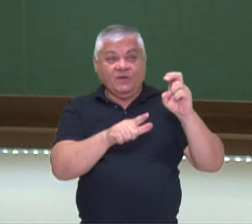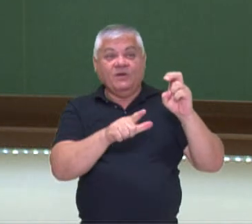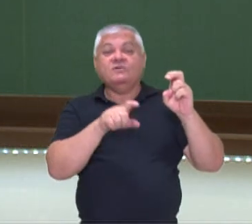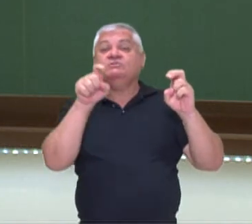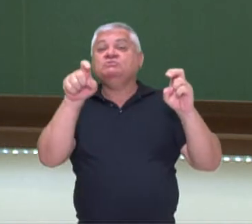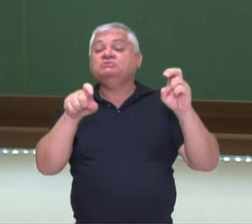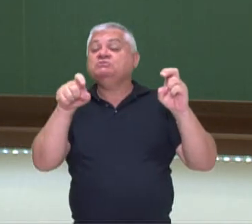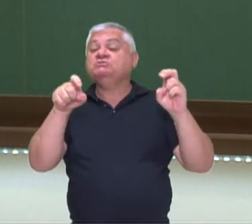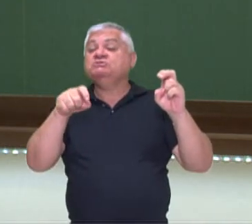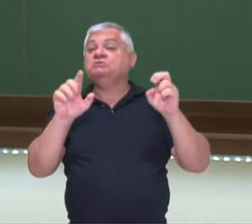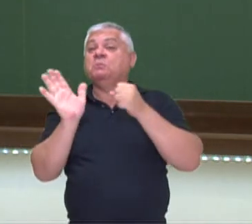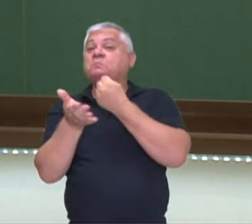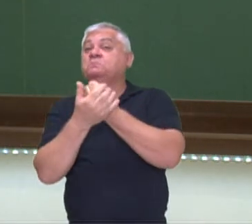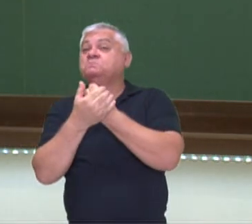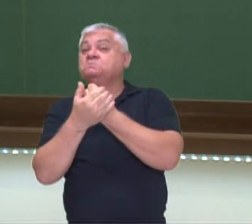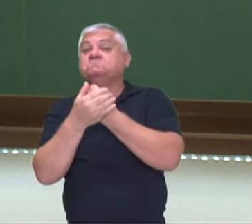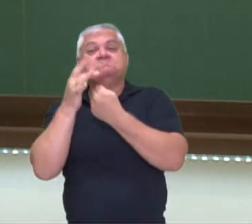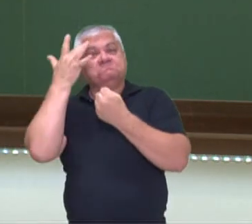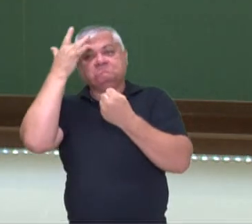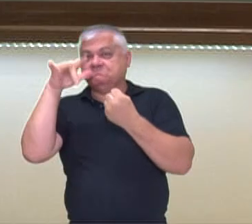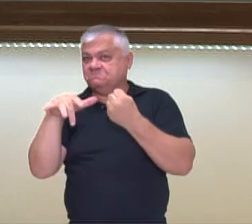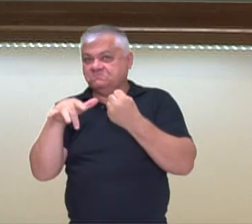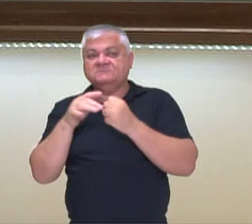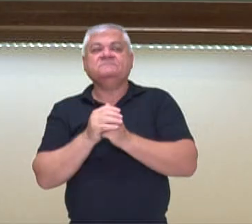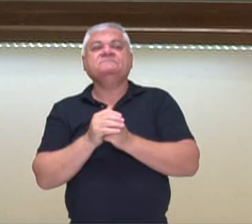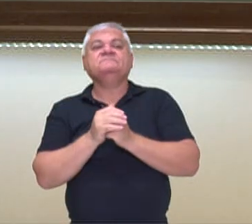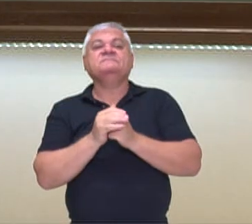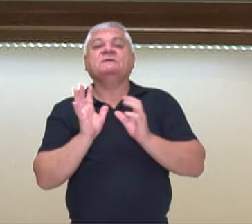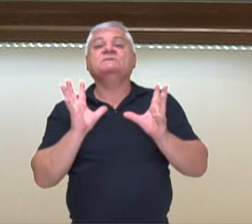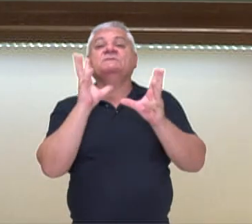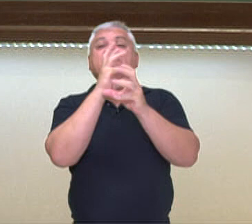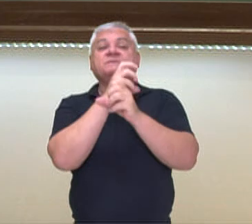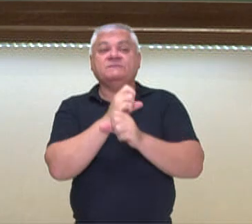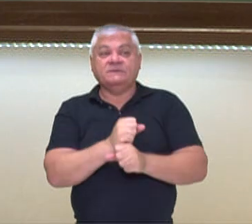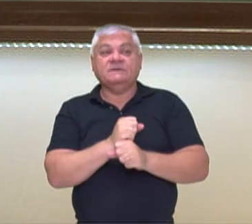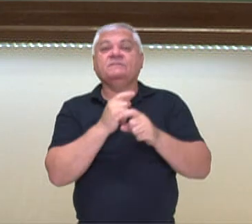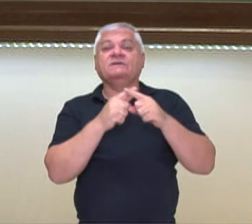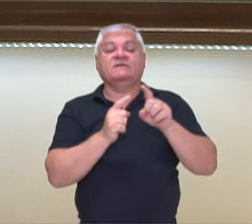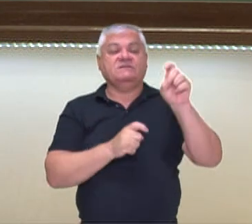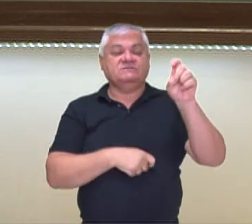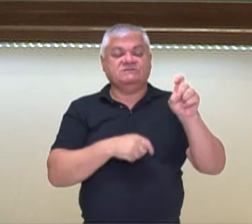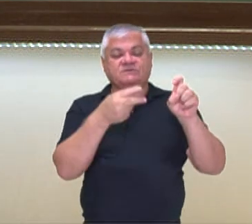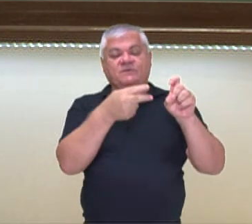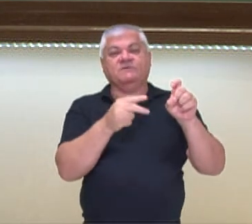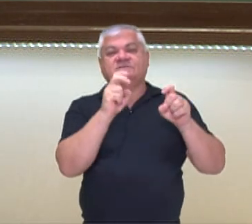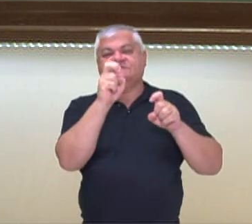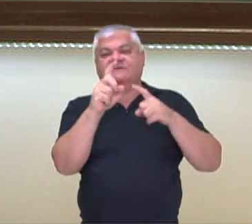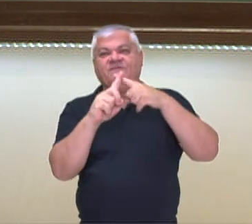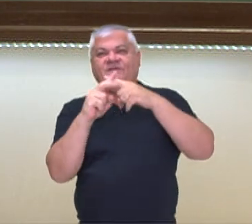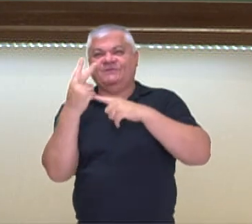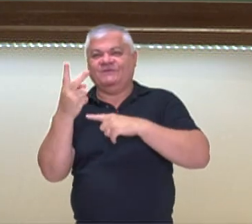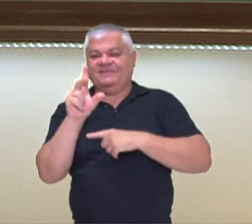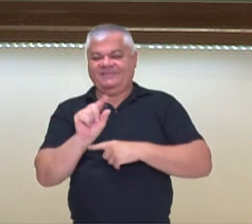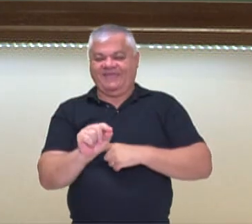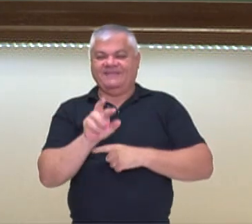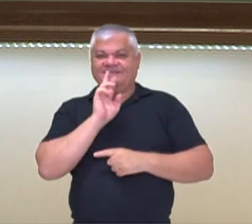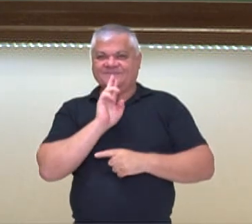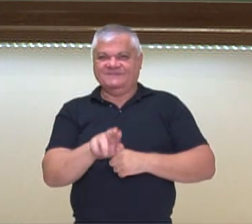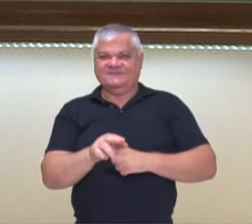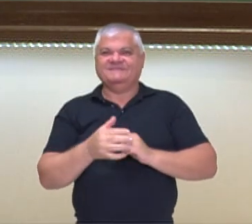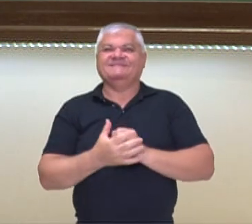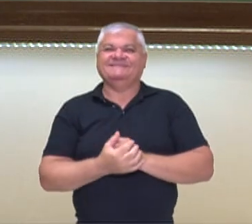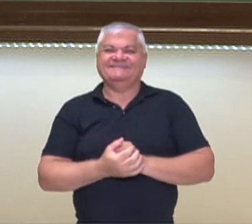de amônia. Fazendo o cálculo, nós temos 10 mols de NH3, beleza? Vamos